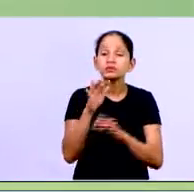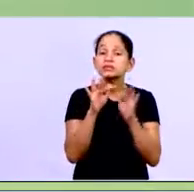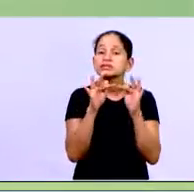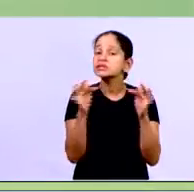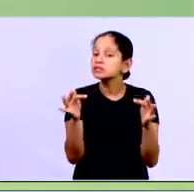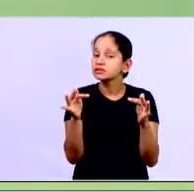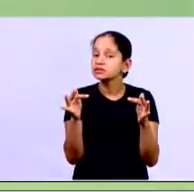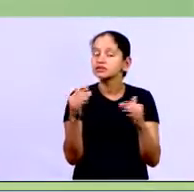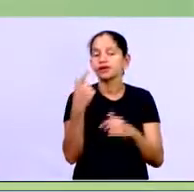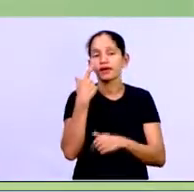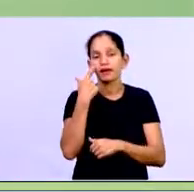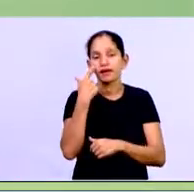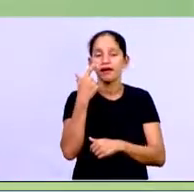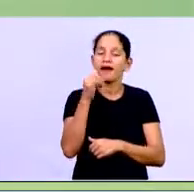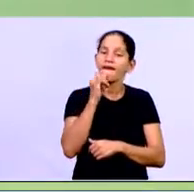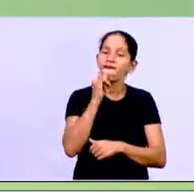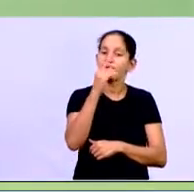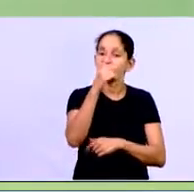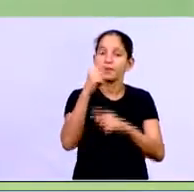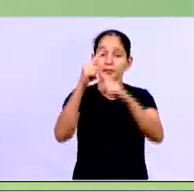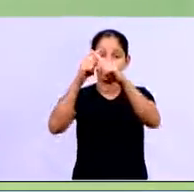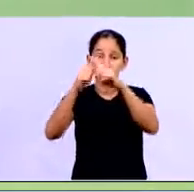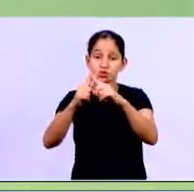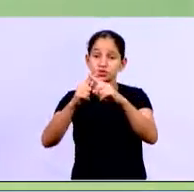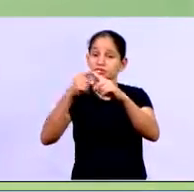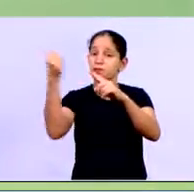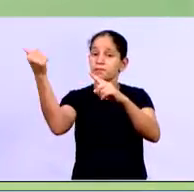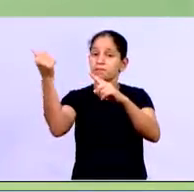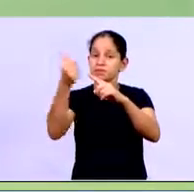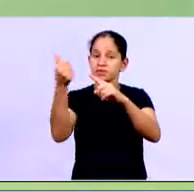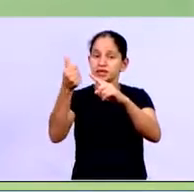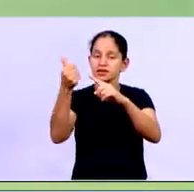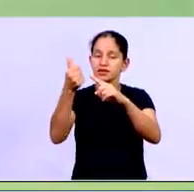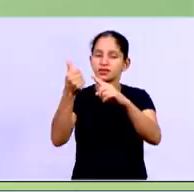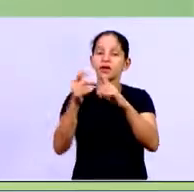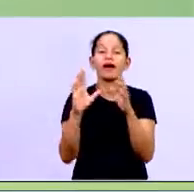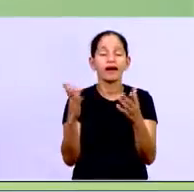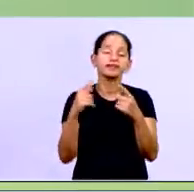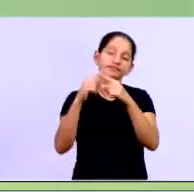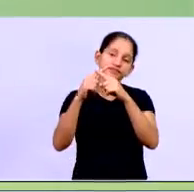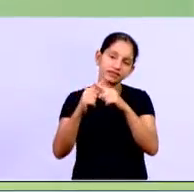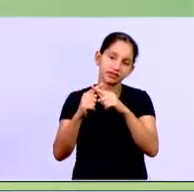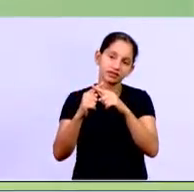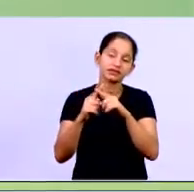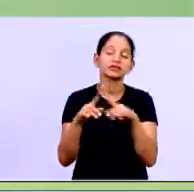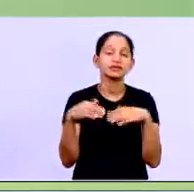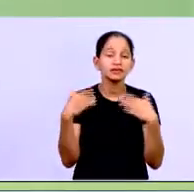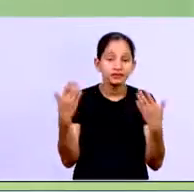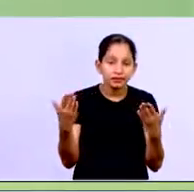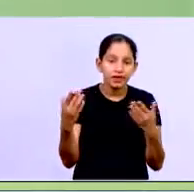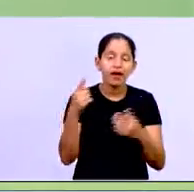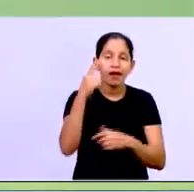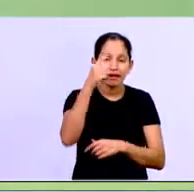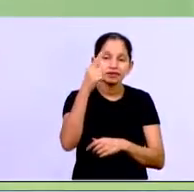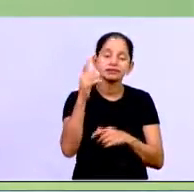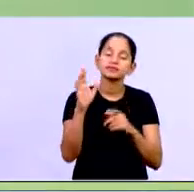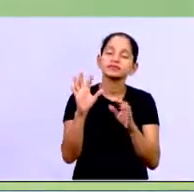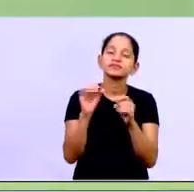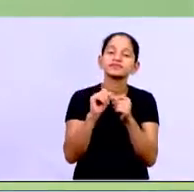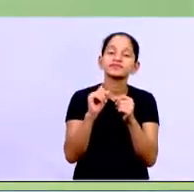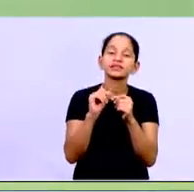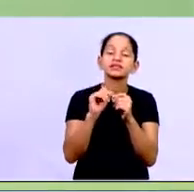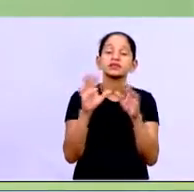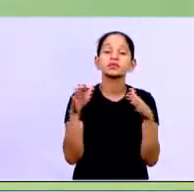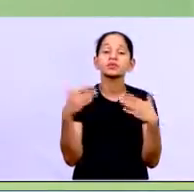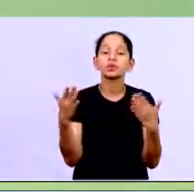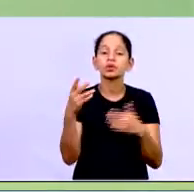simples. Primeiro resolvo o quê? A multiplicação, 20 vezes 750. 20 vezes 750 vai dar